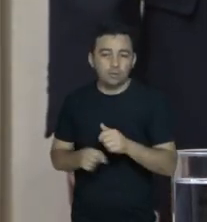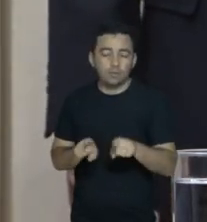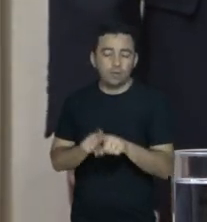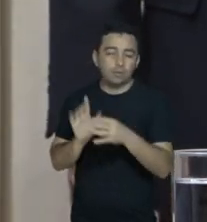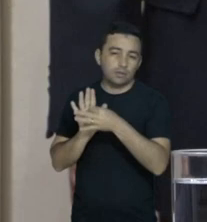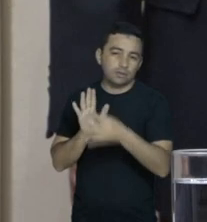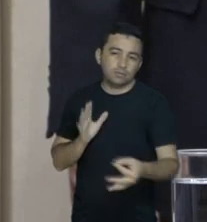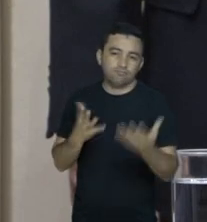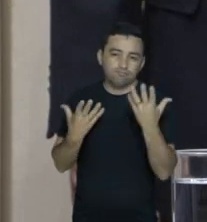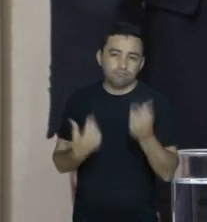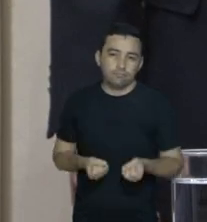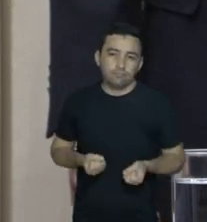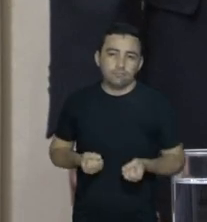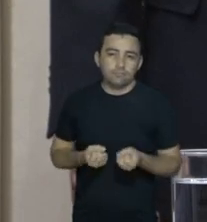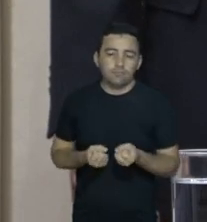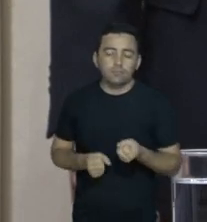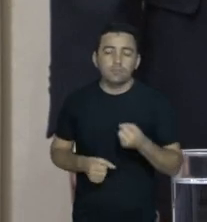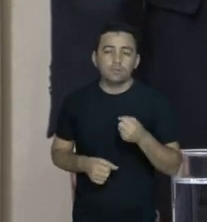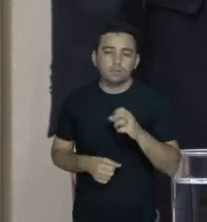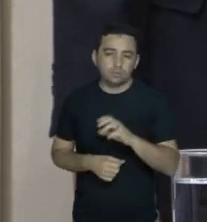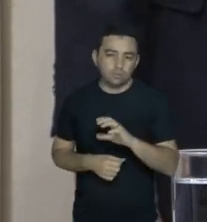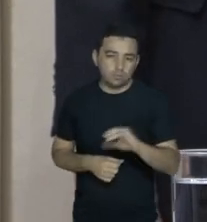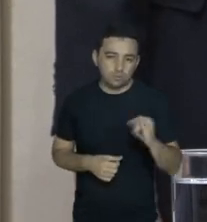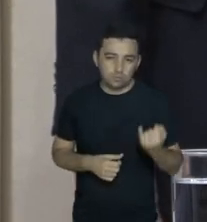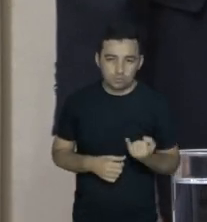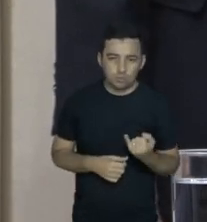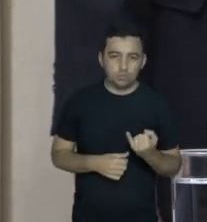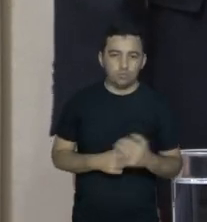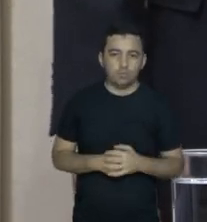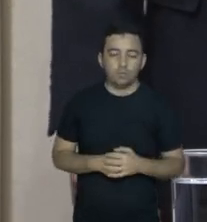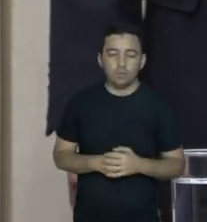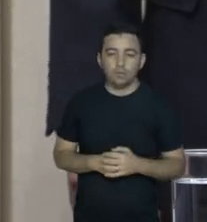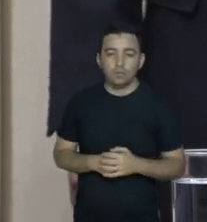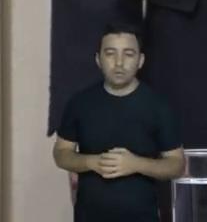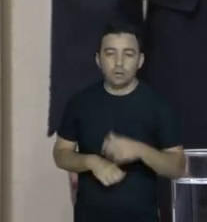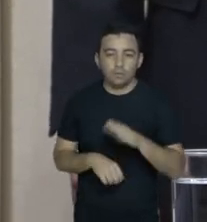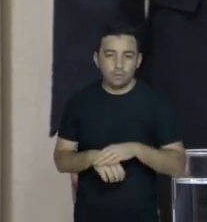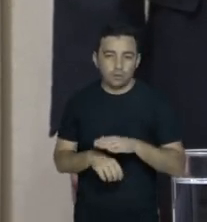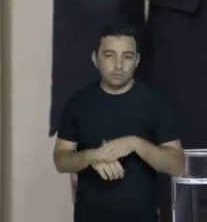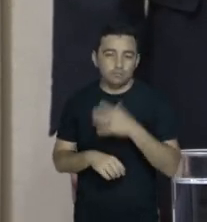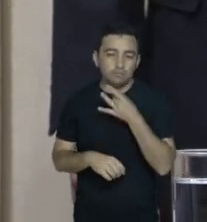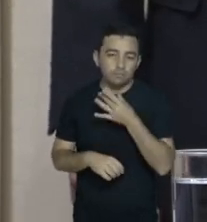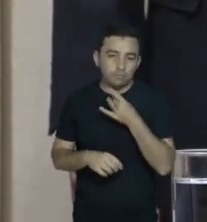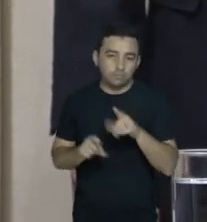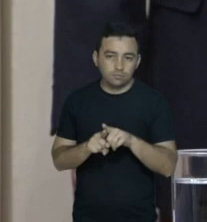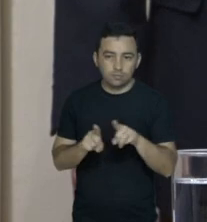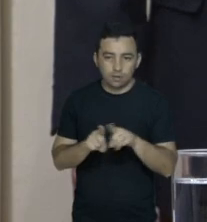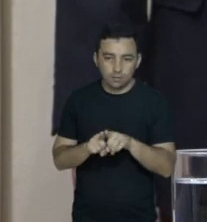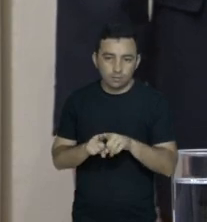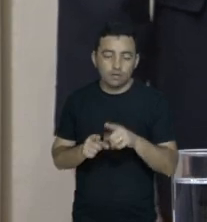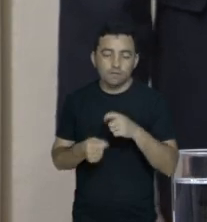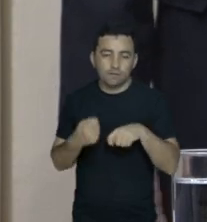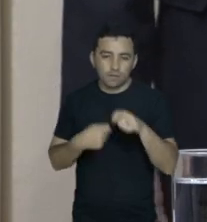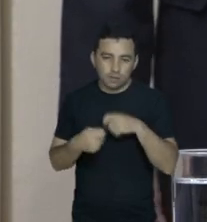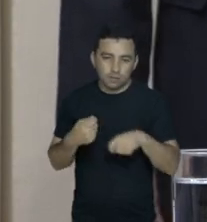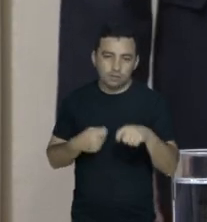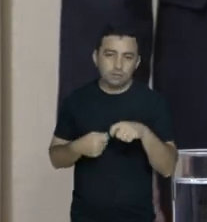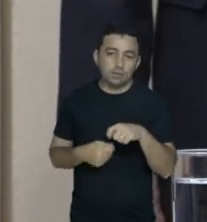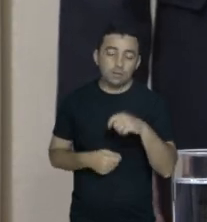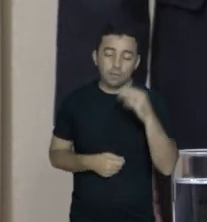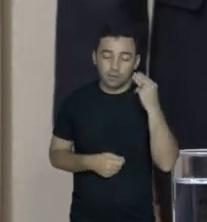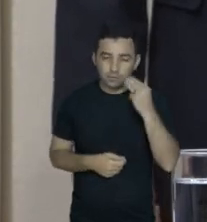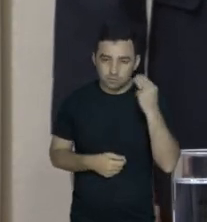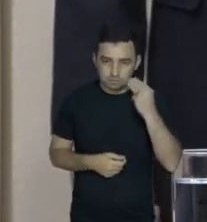das comissões de Constituição e Justiça. Ao relator, deputado Valdir Cobalcini. Comissão de Finanças e Tributação, relator, deputado Márcio